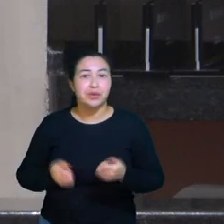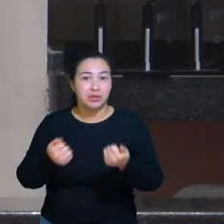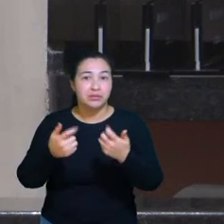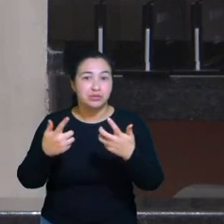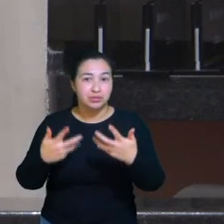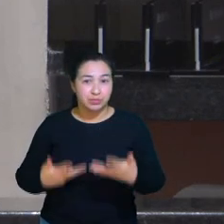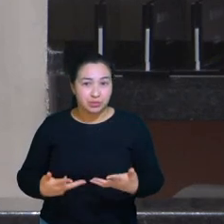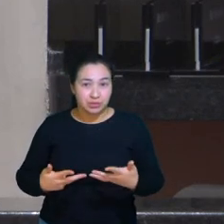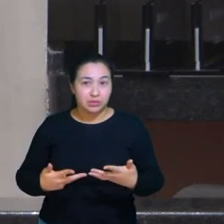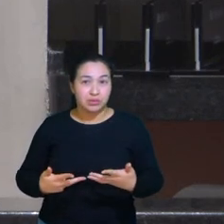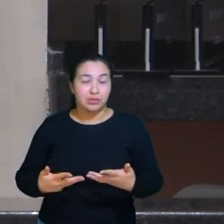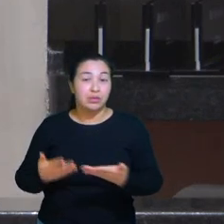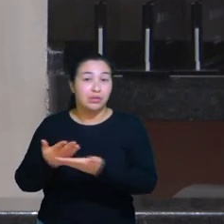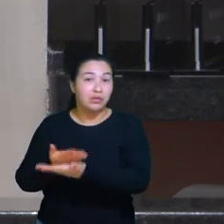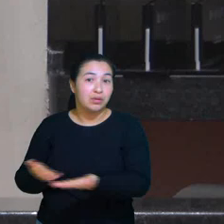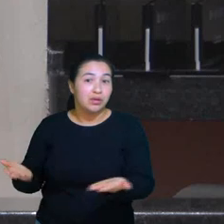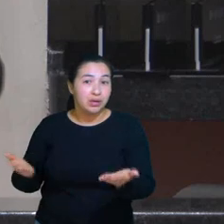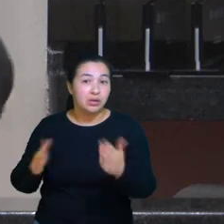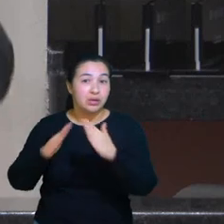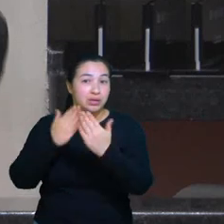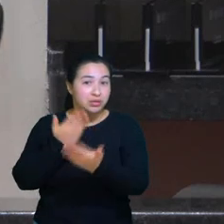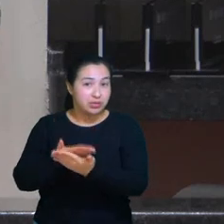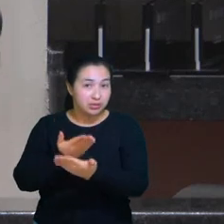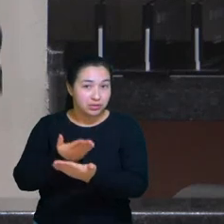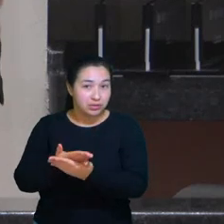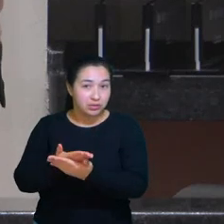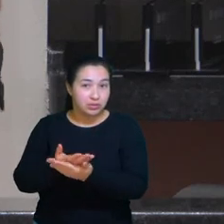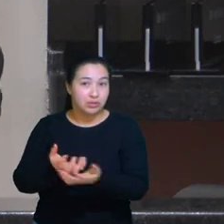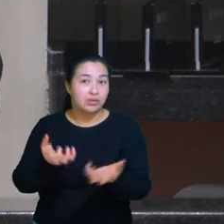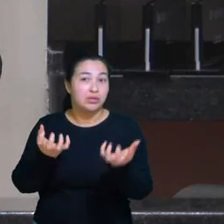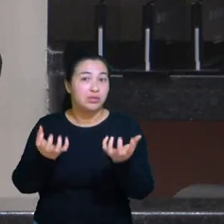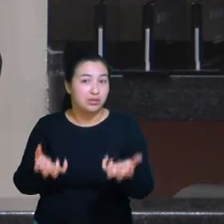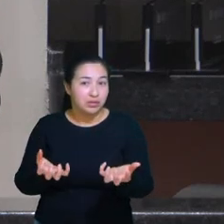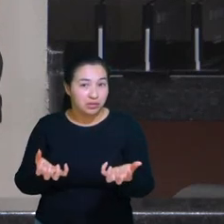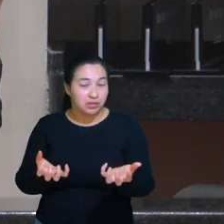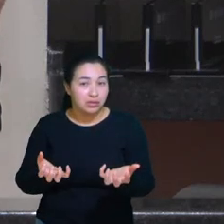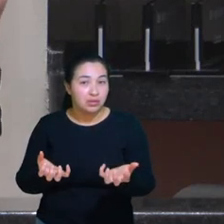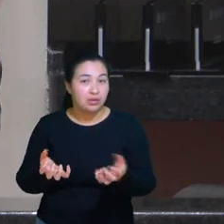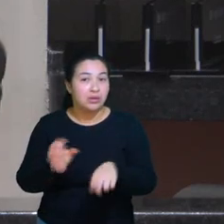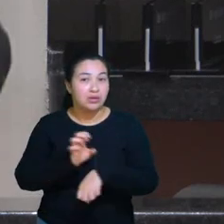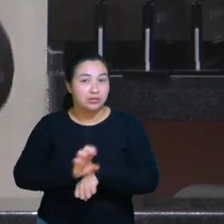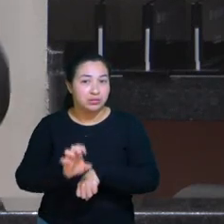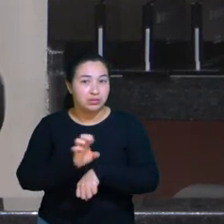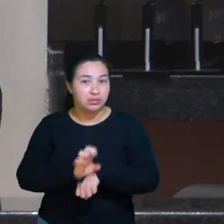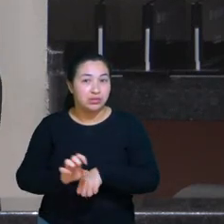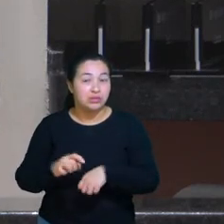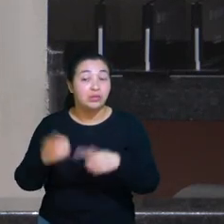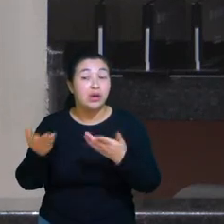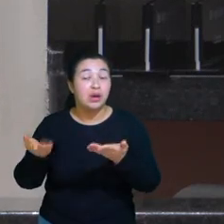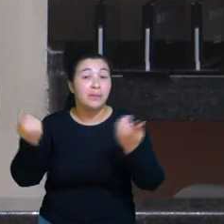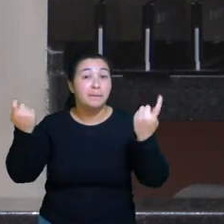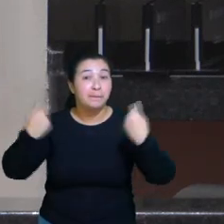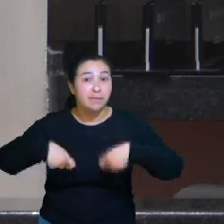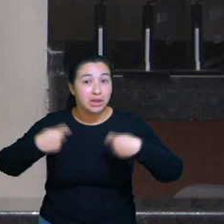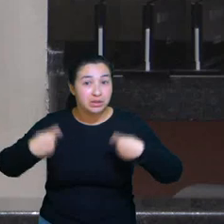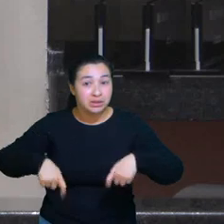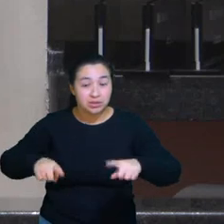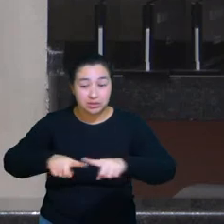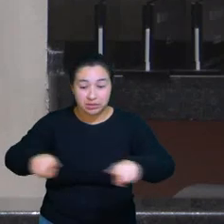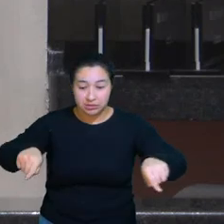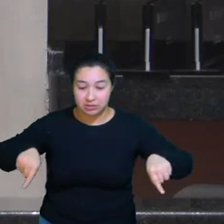paração docente onde as escolas para disputar eles queriam daí os convênios para os estágios porque a escola precisa ser um espaço